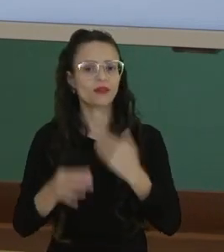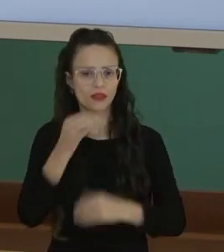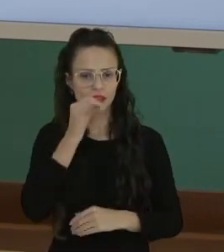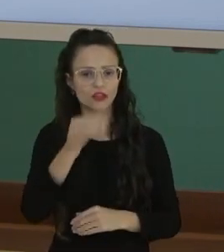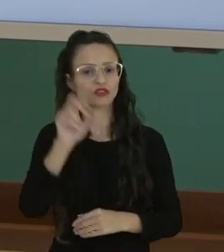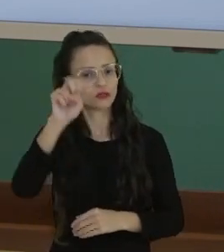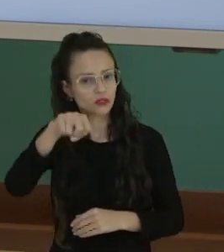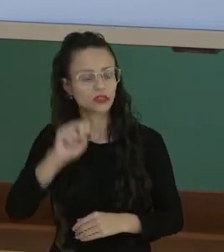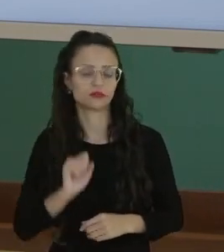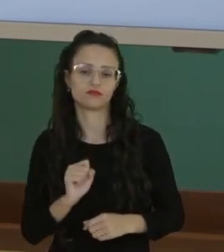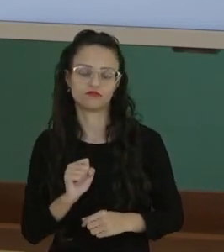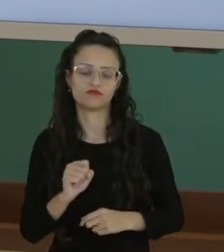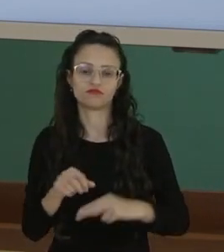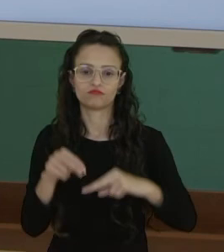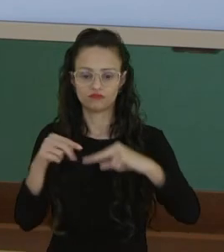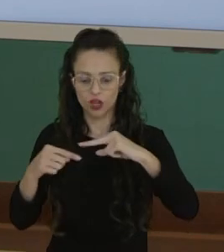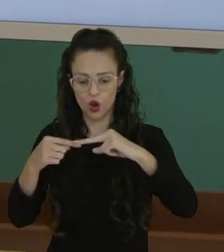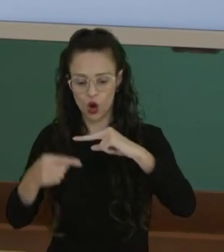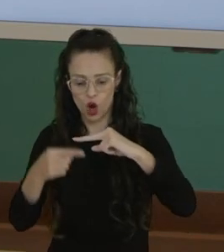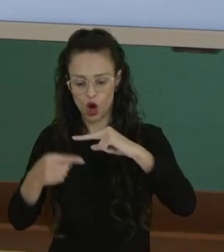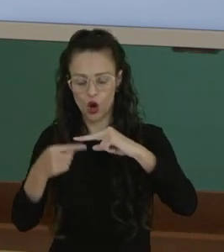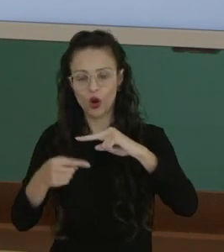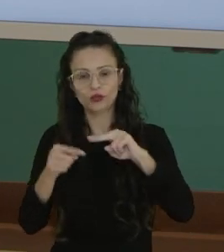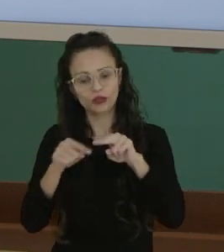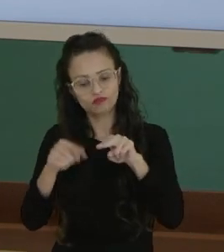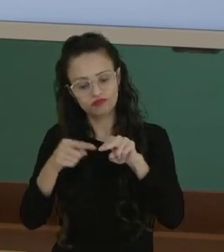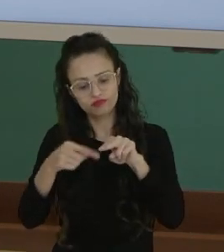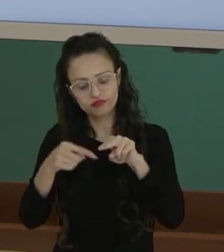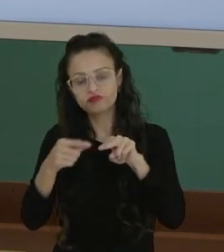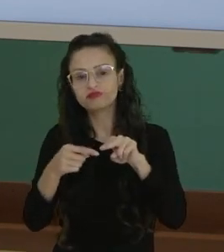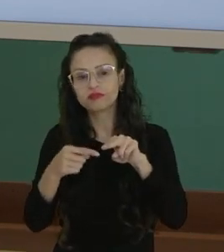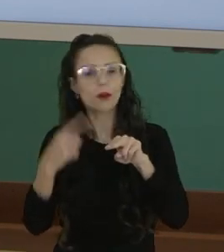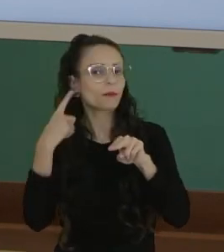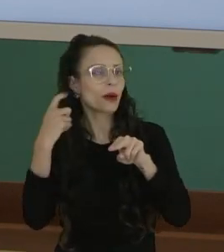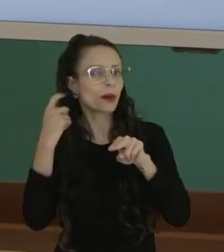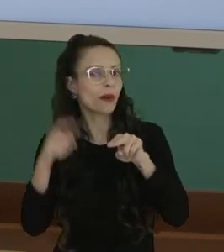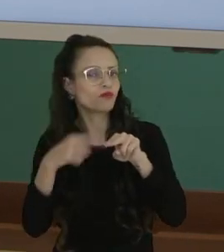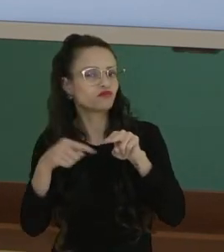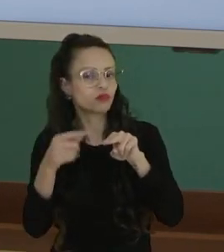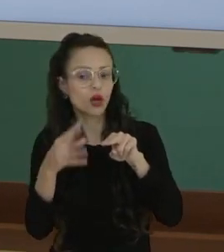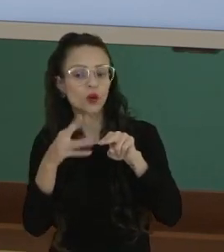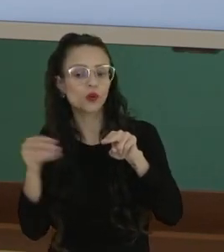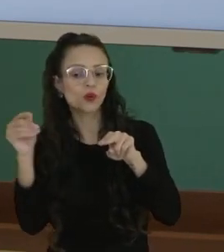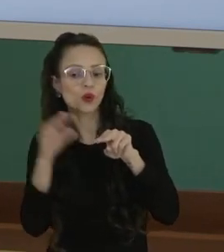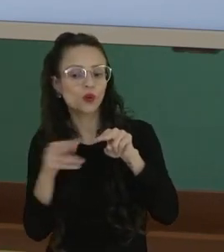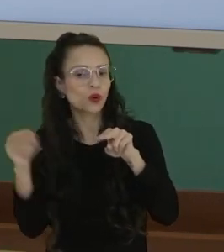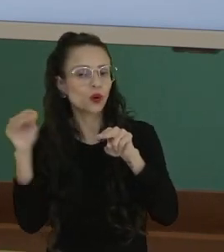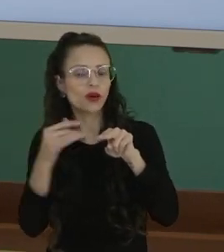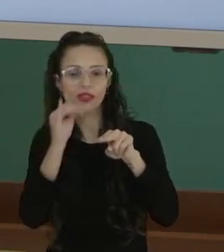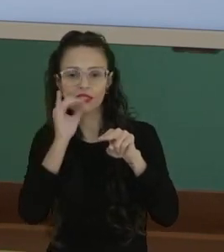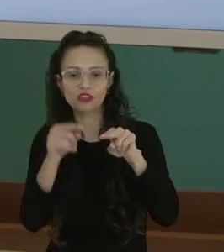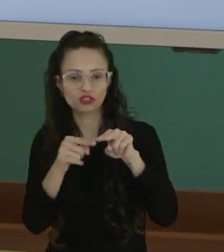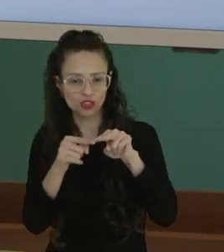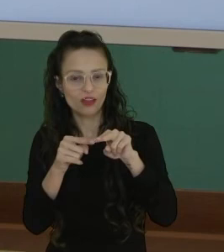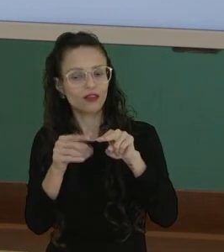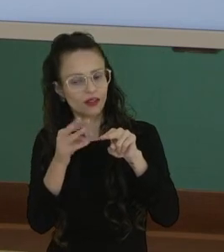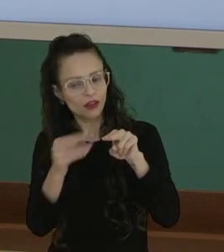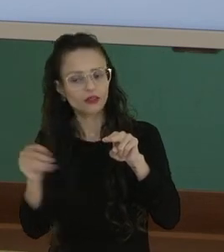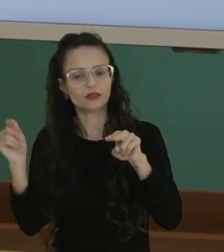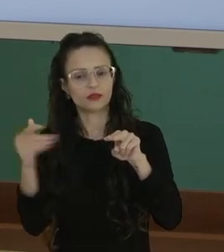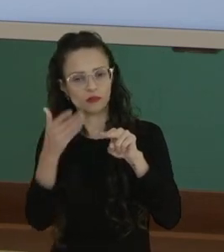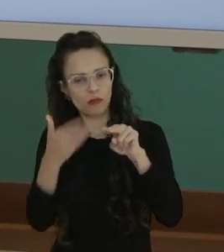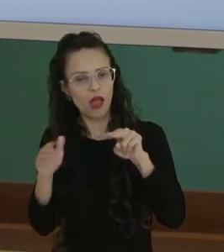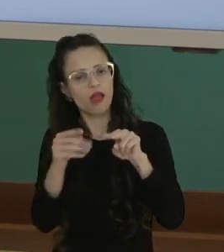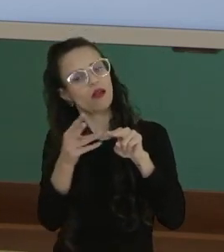seja, a rodinha, no caso de girar e estar fazendo barulho, está dissipando essa energia mecânica ali, da